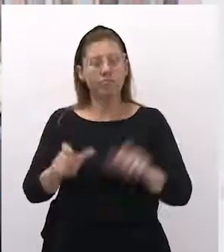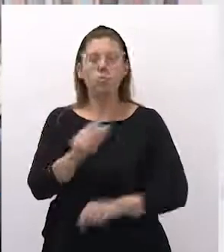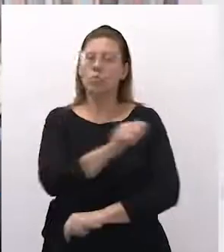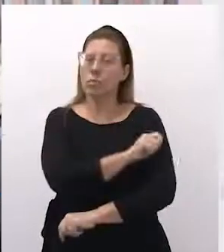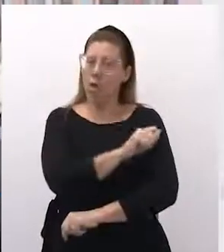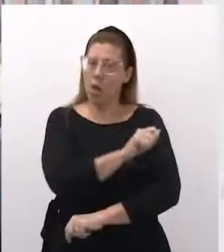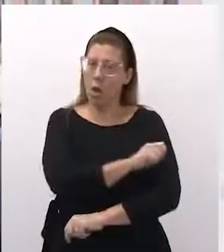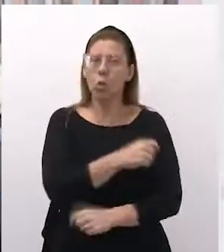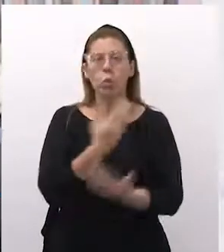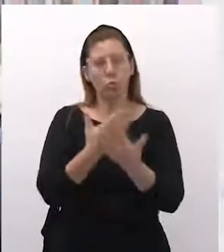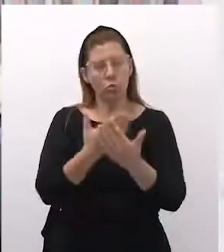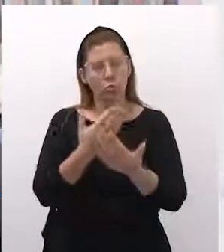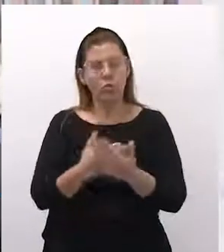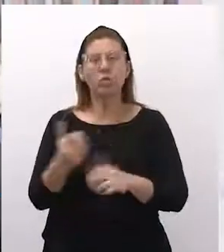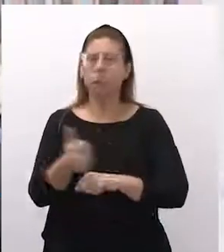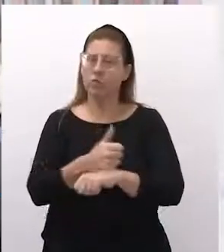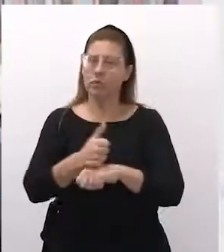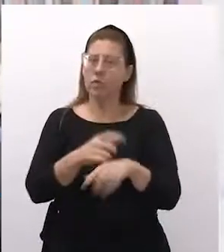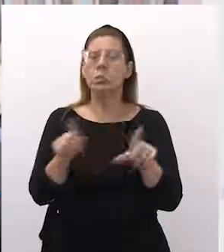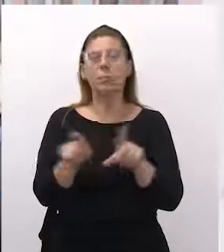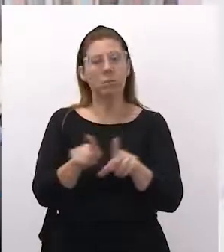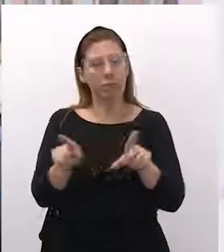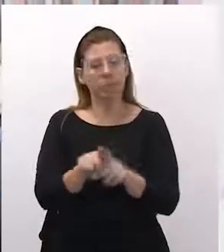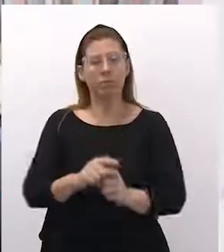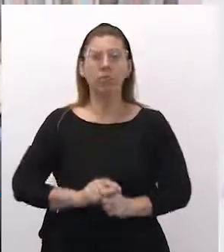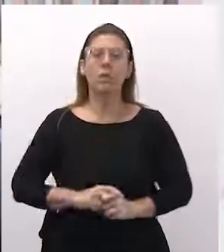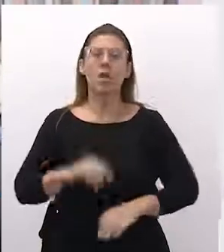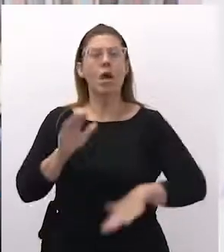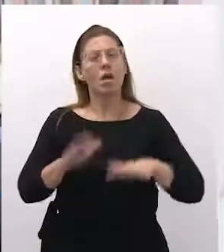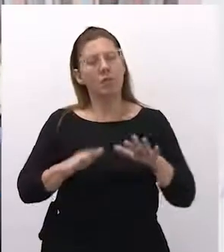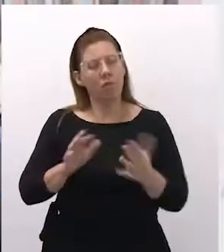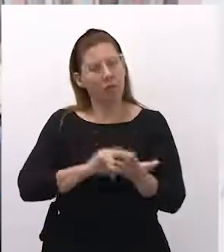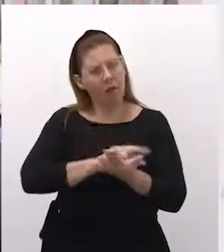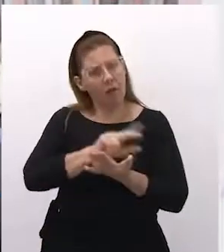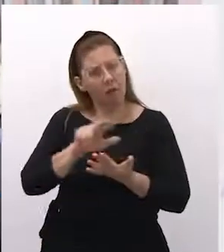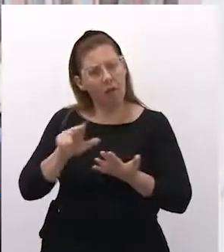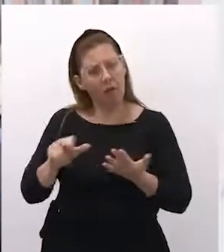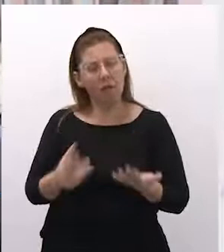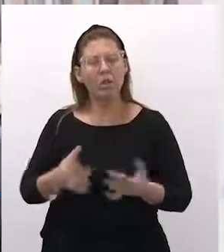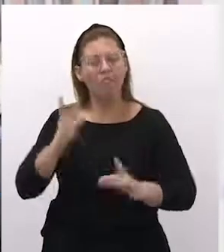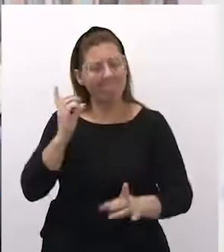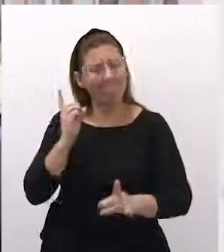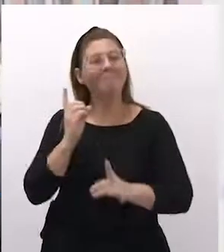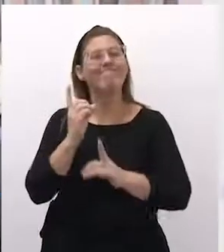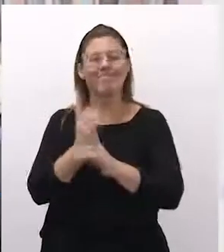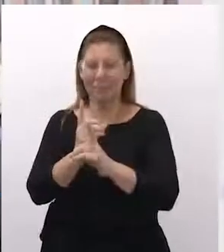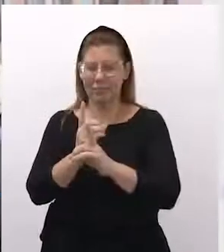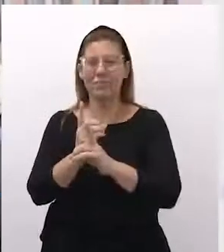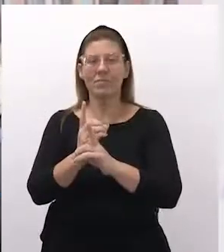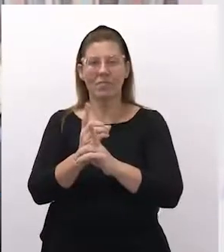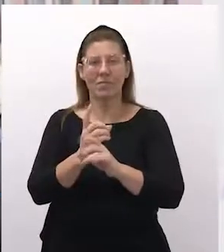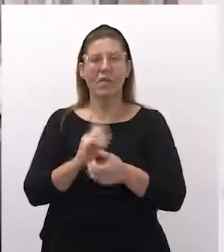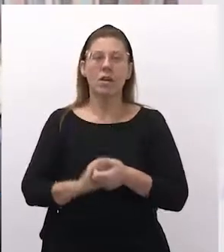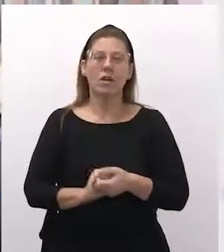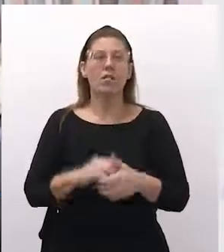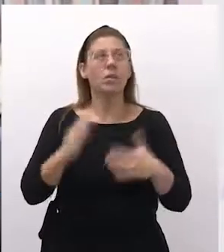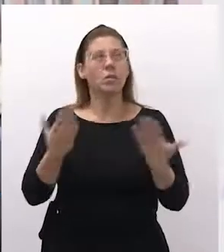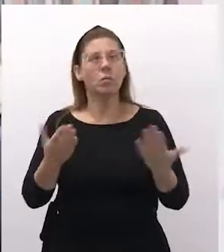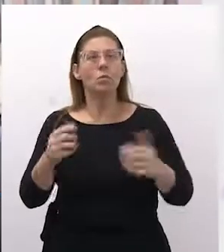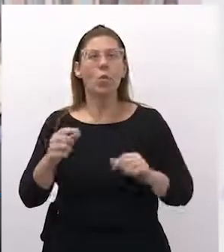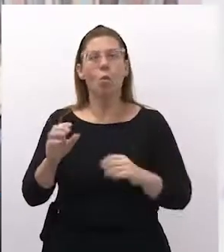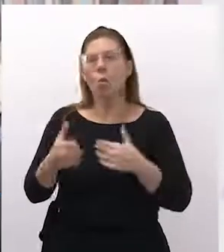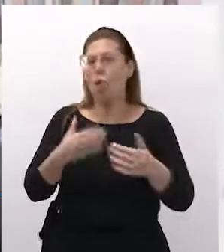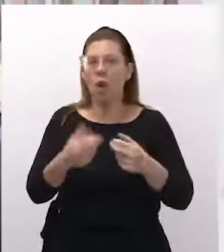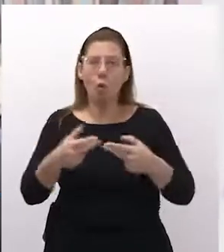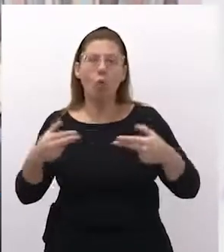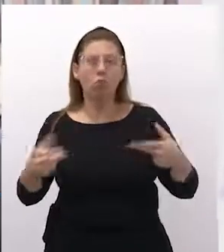também para os nossos profissionais, né? Visto que muitas vezes são eles que conseguem identificar um sinal ou alguma